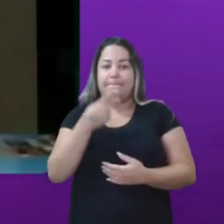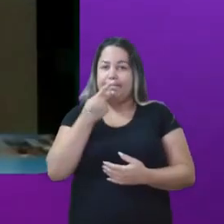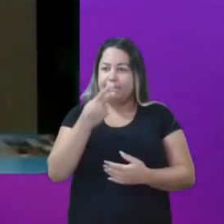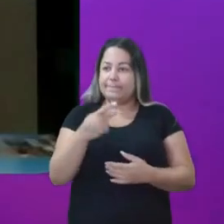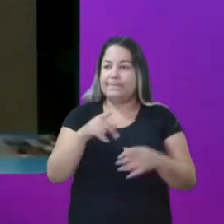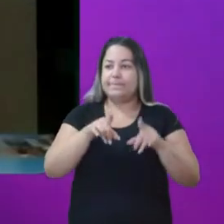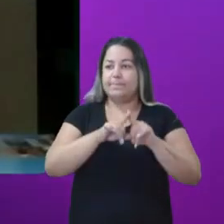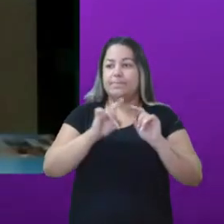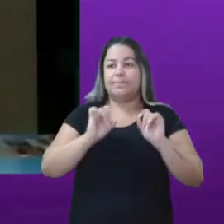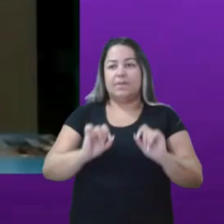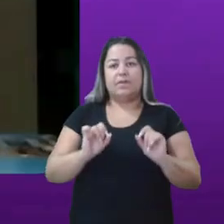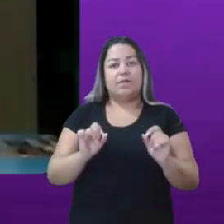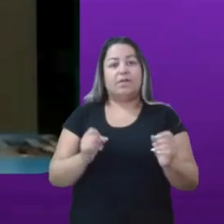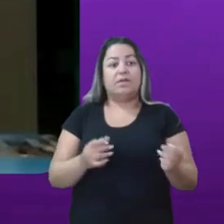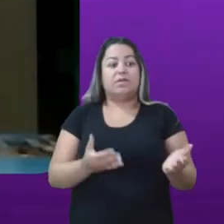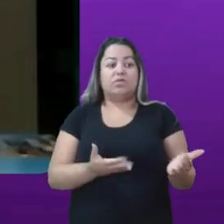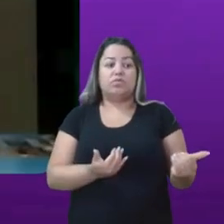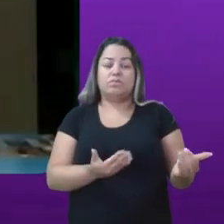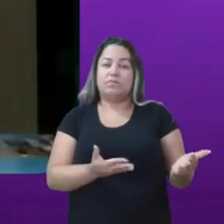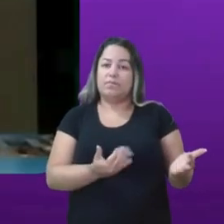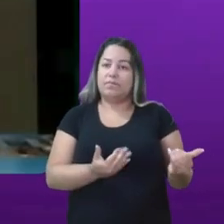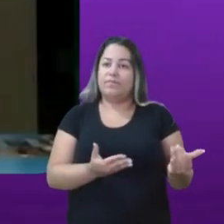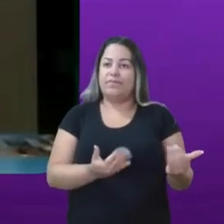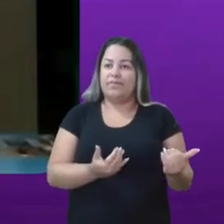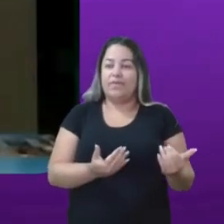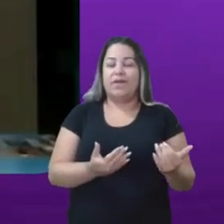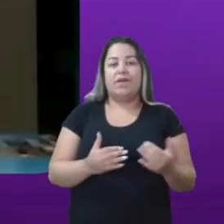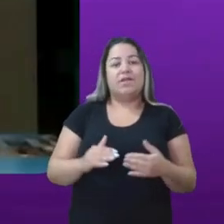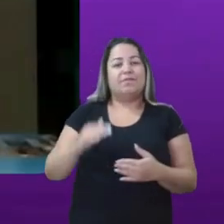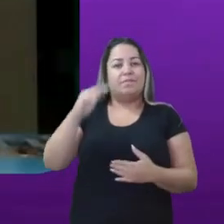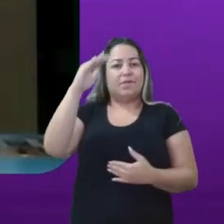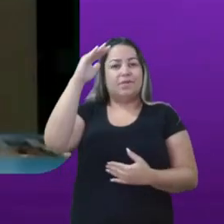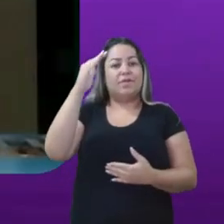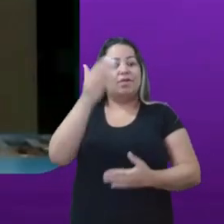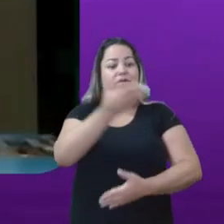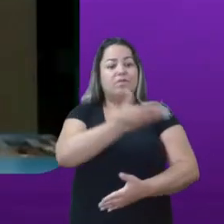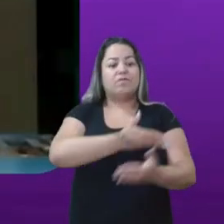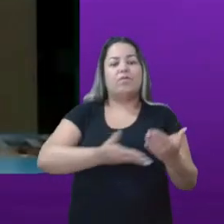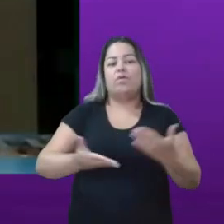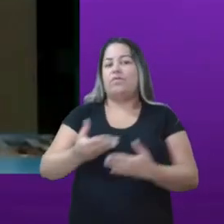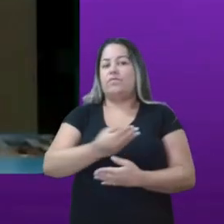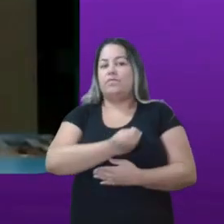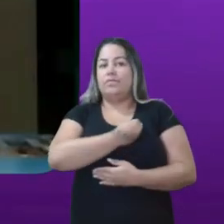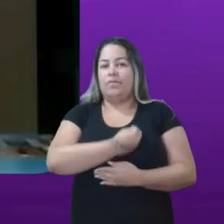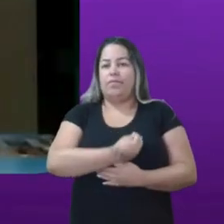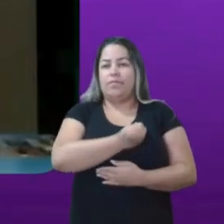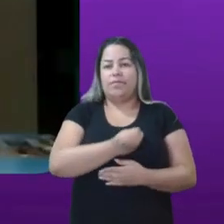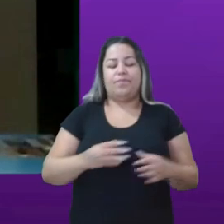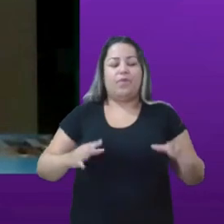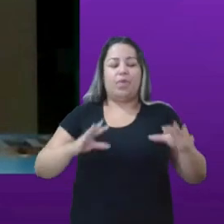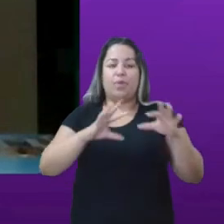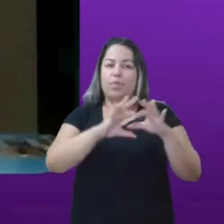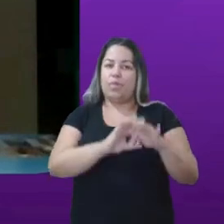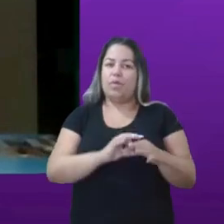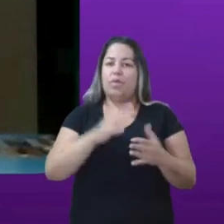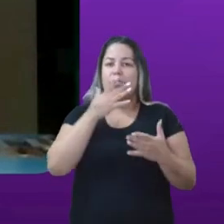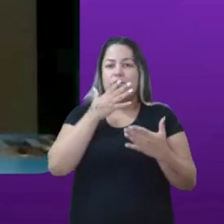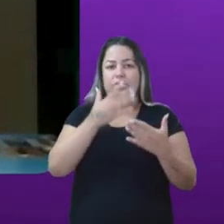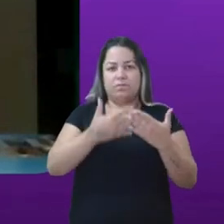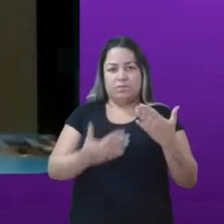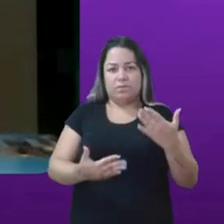né, daqueles adultos, daqueles jovens que, por convivência ou por laços consanguíneos,